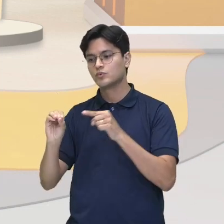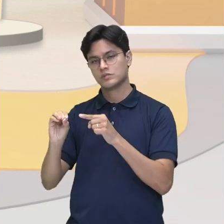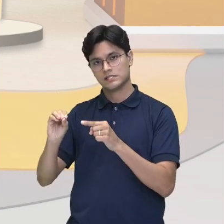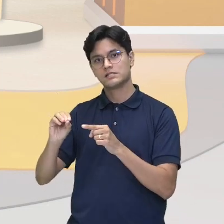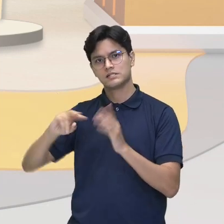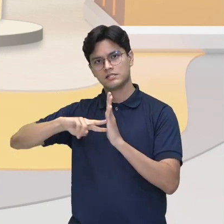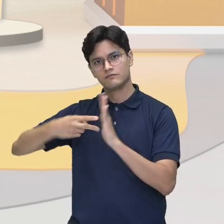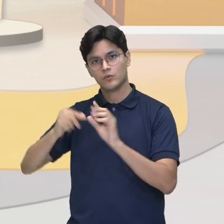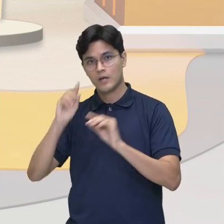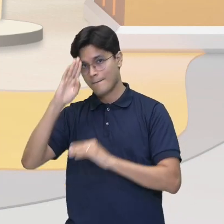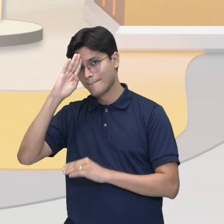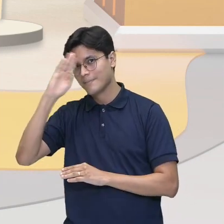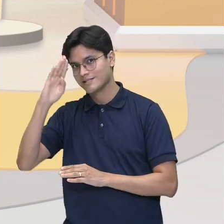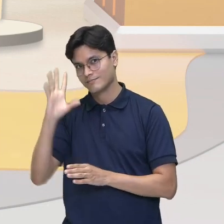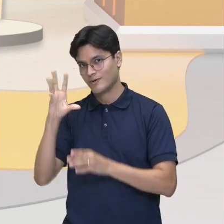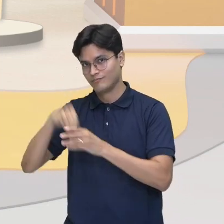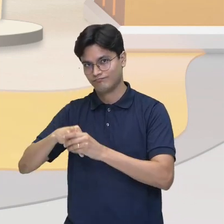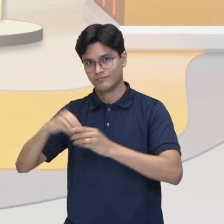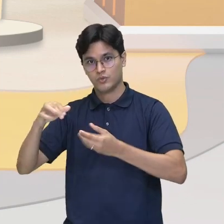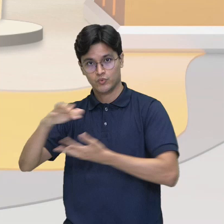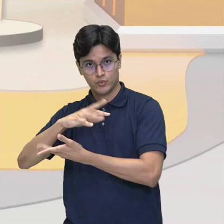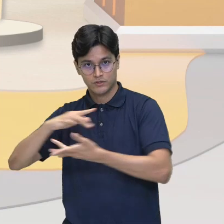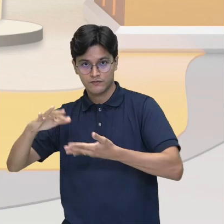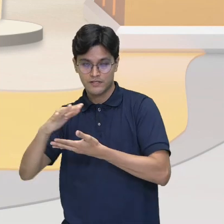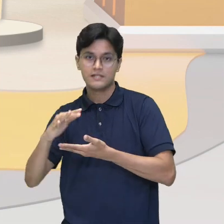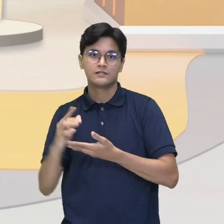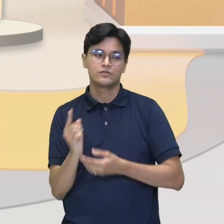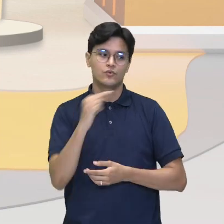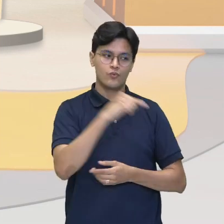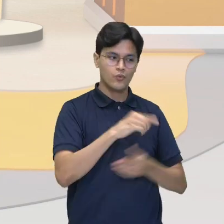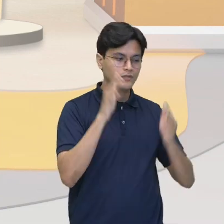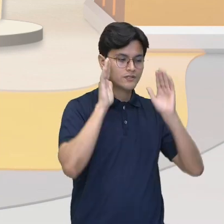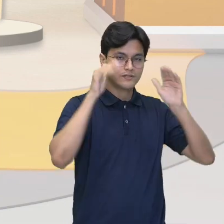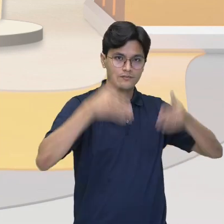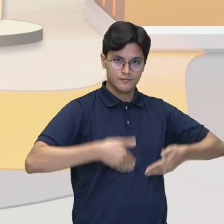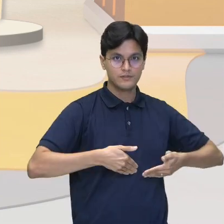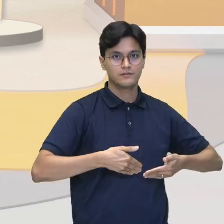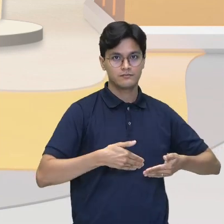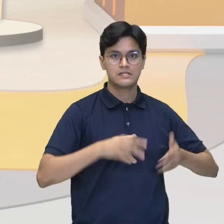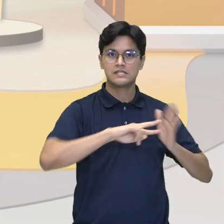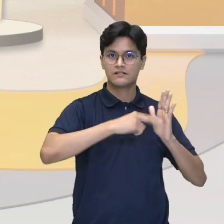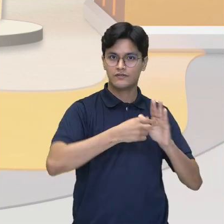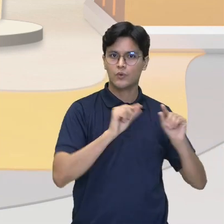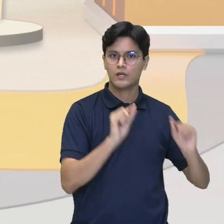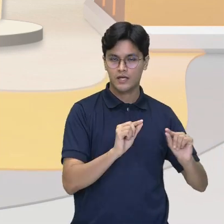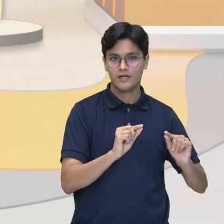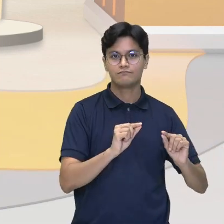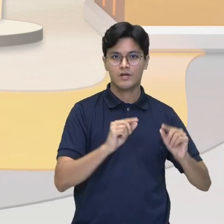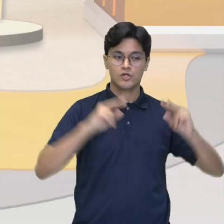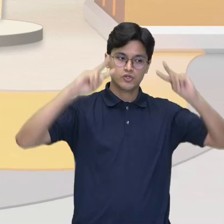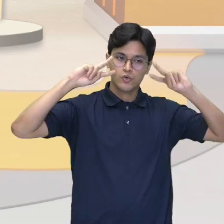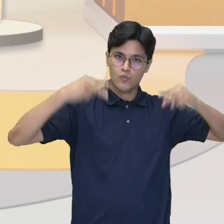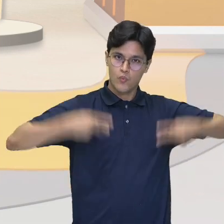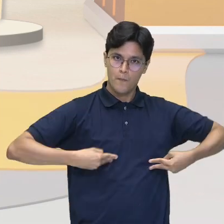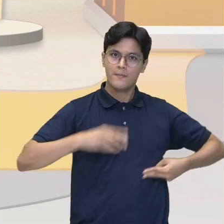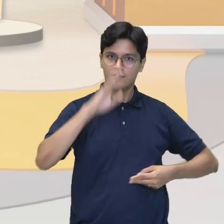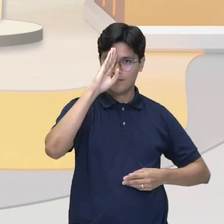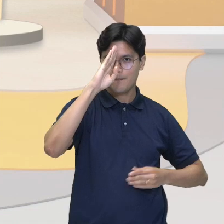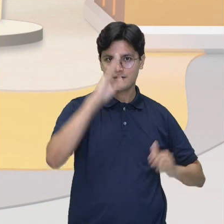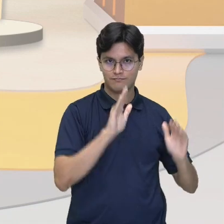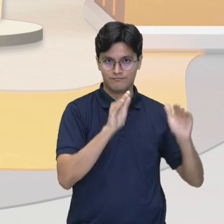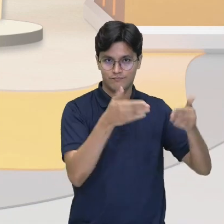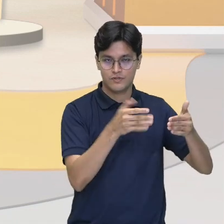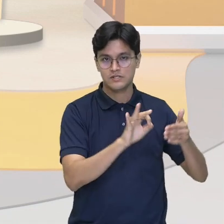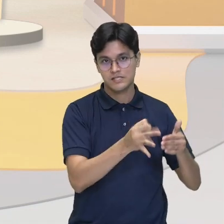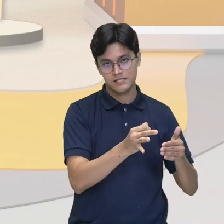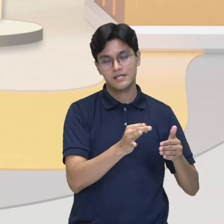e centrismo quer dizer centro. Então, essa dualidade de pensamento vai estar presente durante todo o Renascimento,